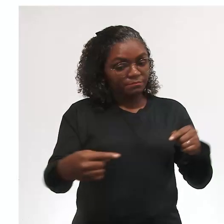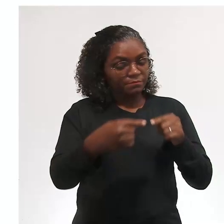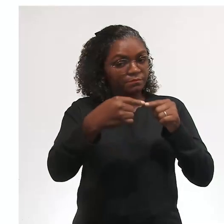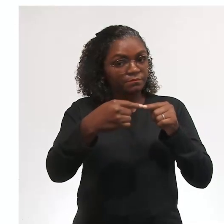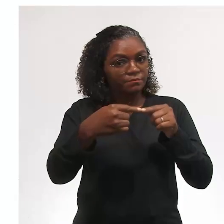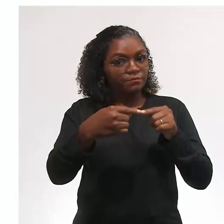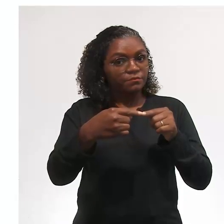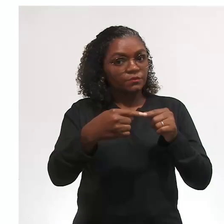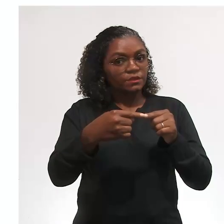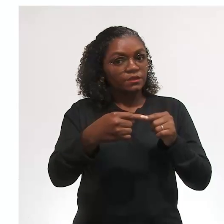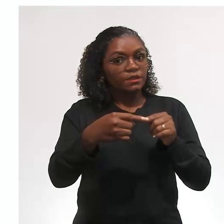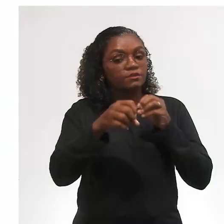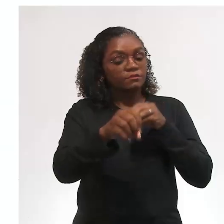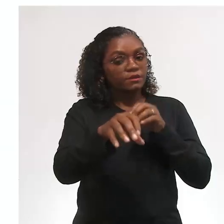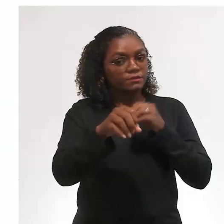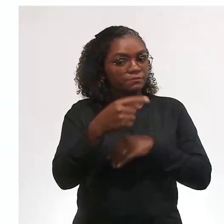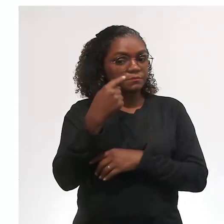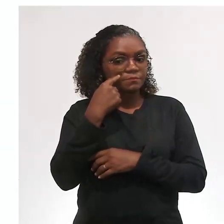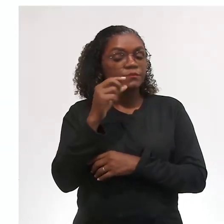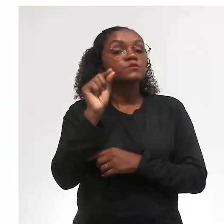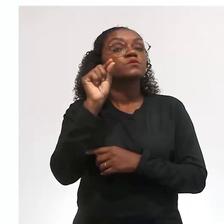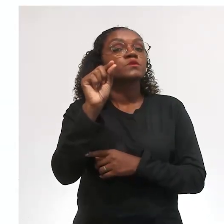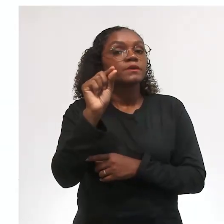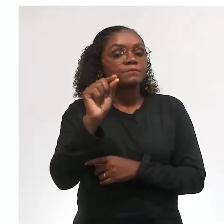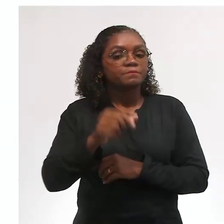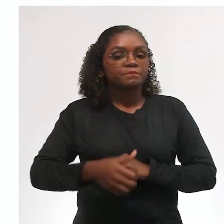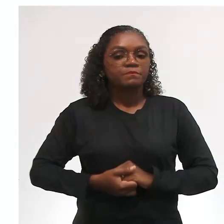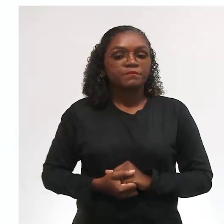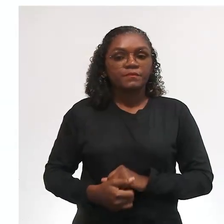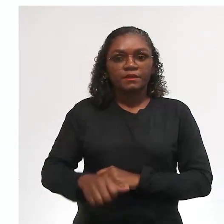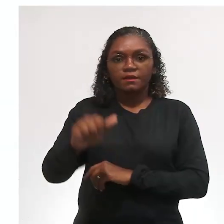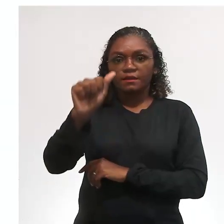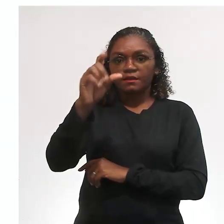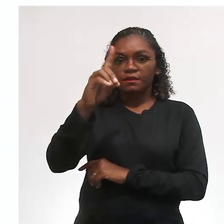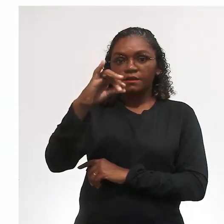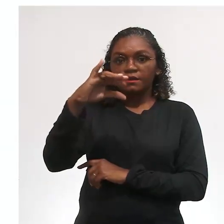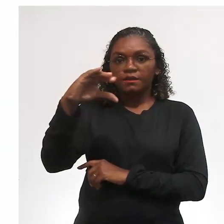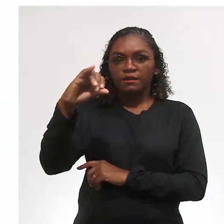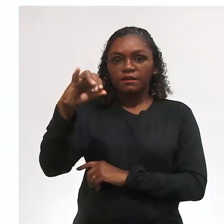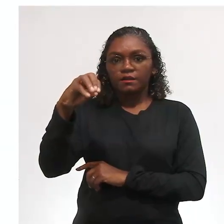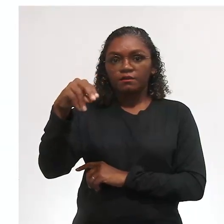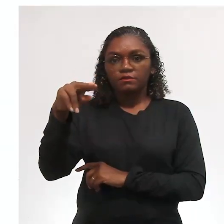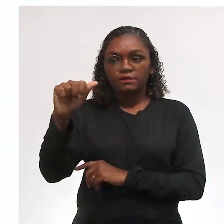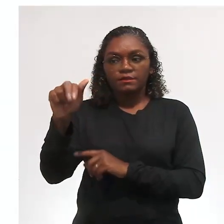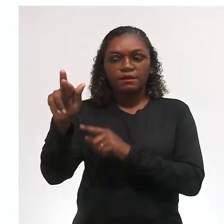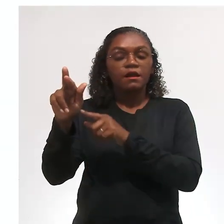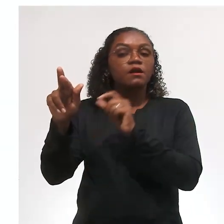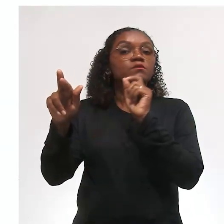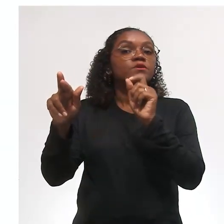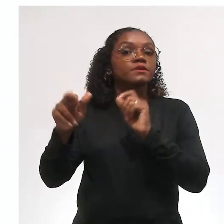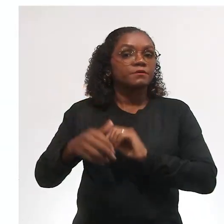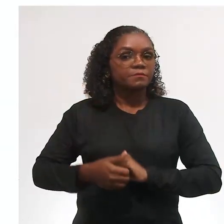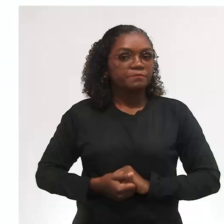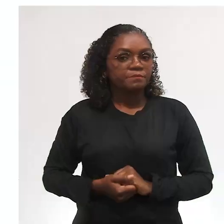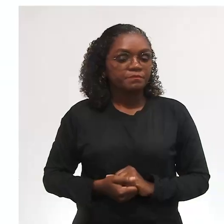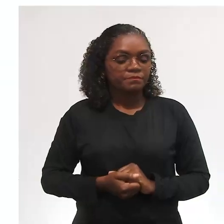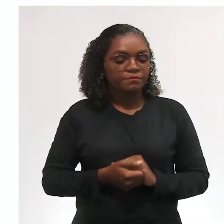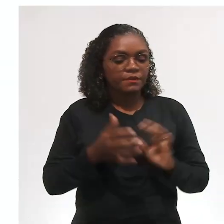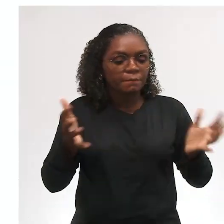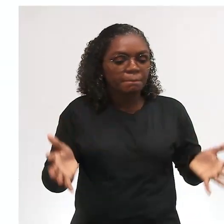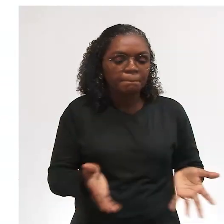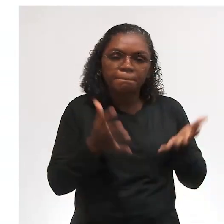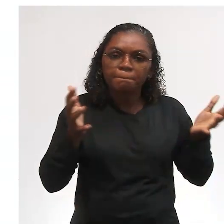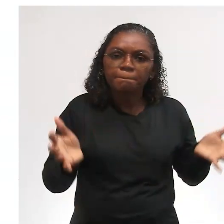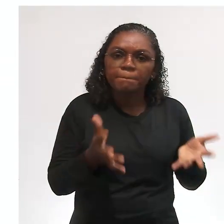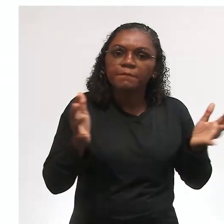em adicionar, preste atenção nessa palavra, um estímulo agradável. Então,